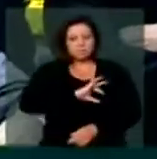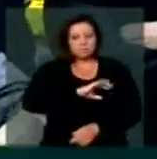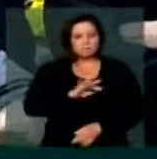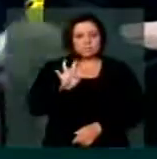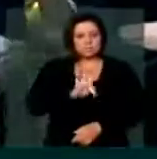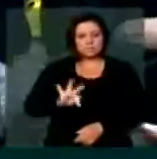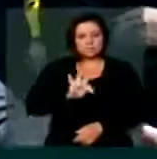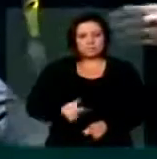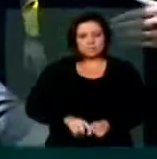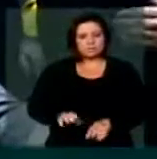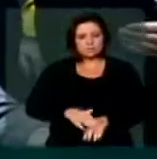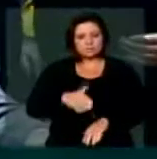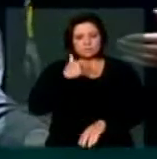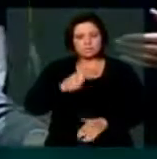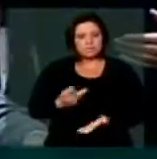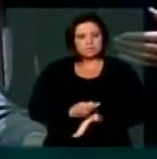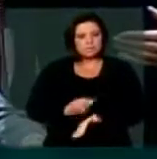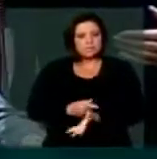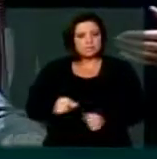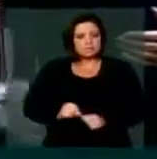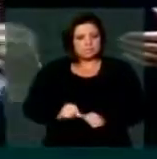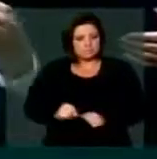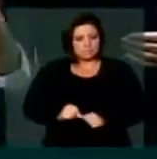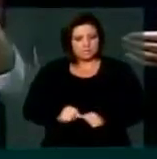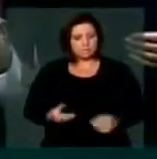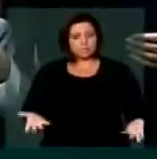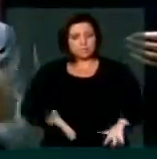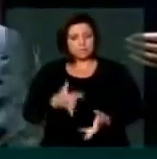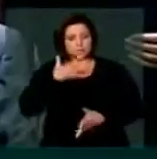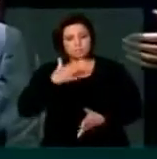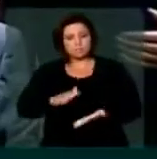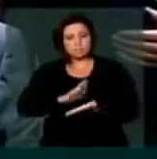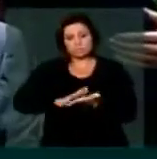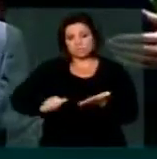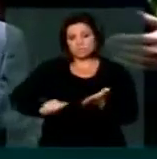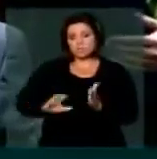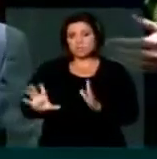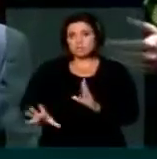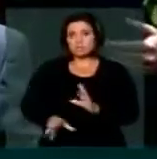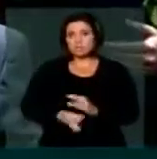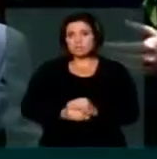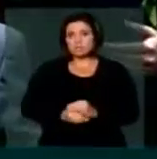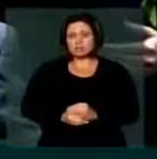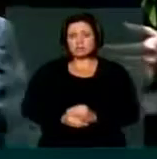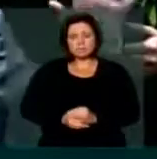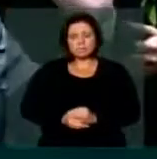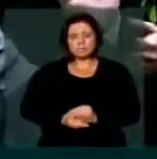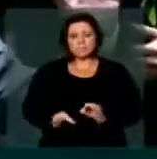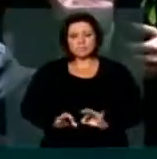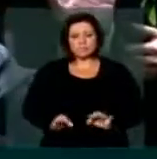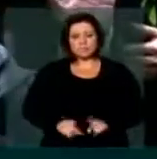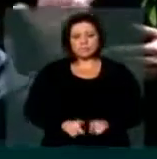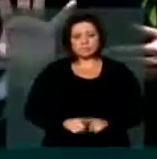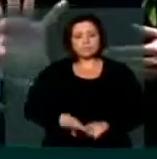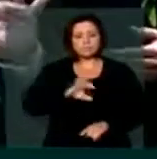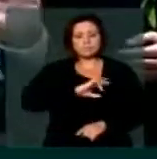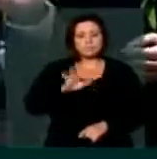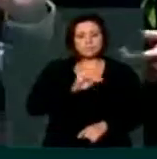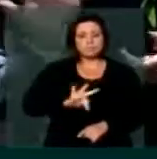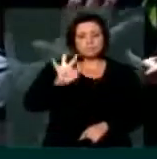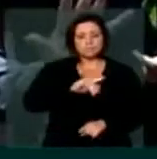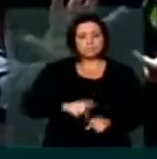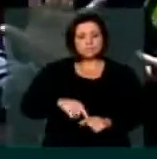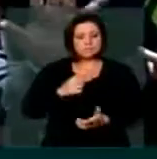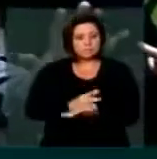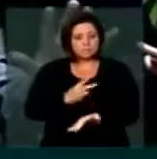percam o aumento. É um erro que nós estamos cometendo. Então, acho que nós devemos retirar a emenda, garantir um aumento dos policiais federais